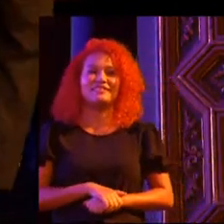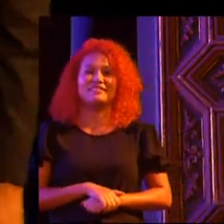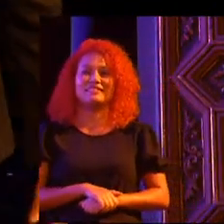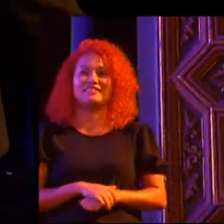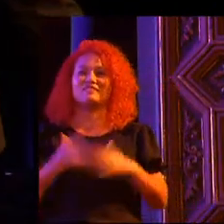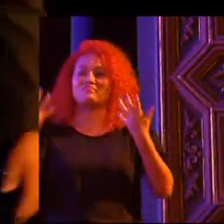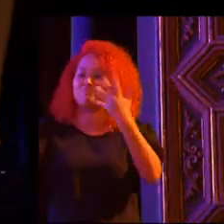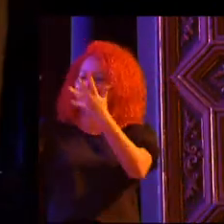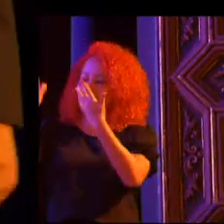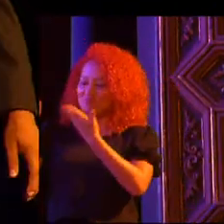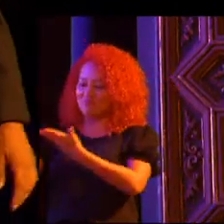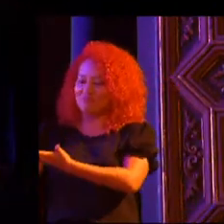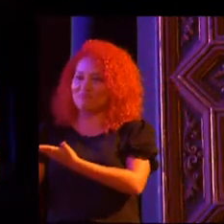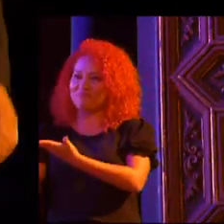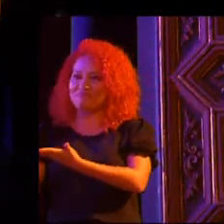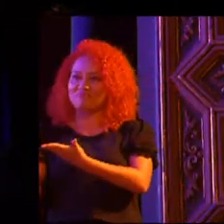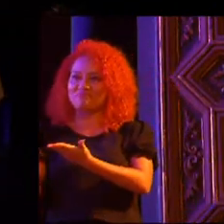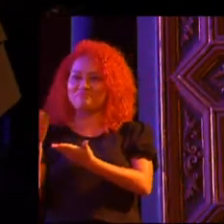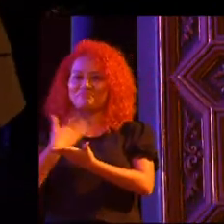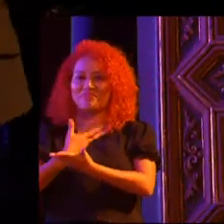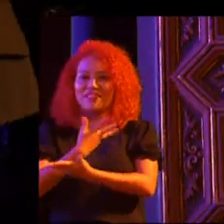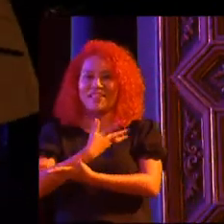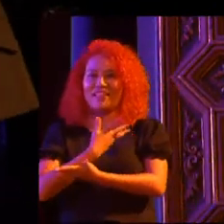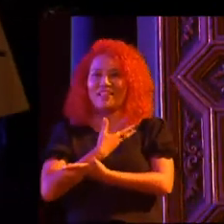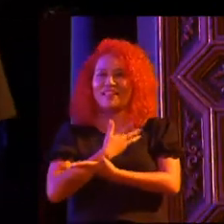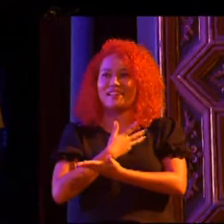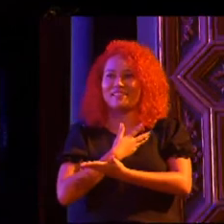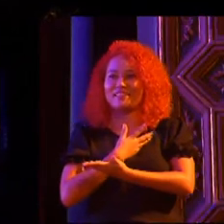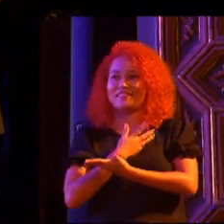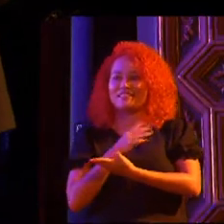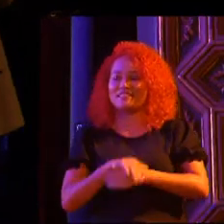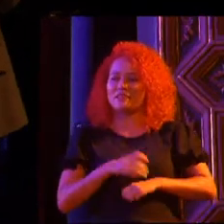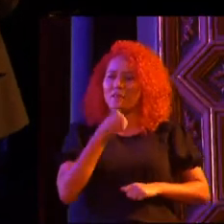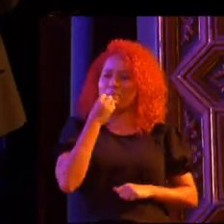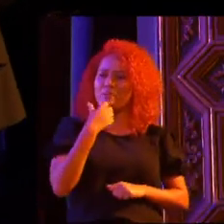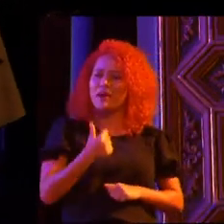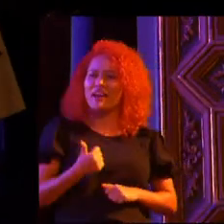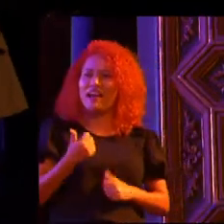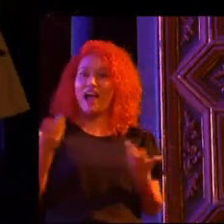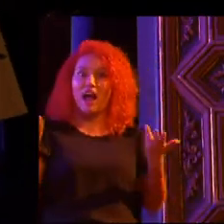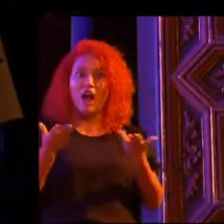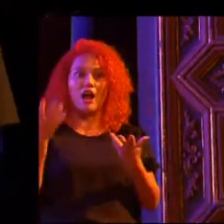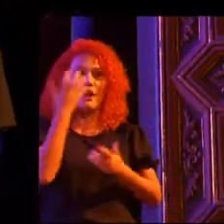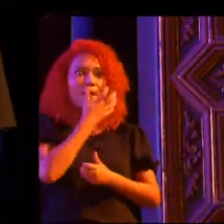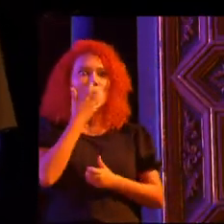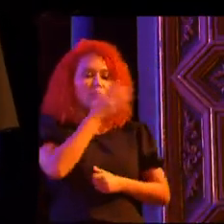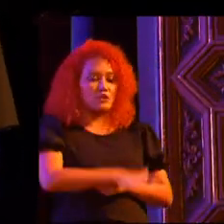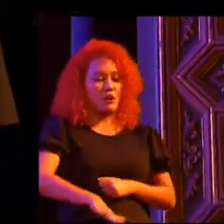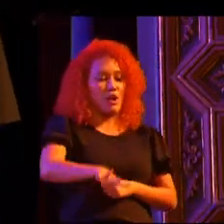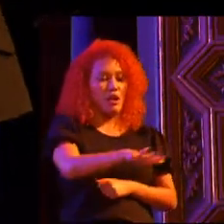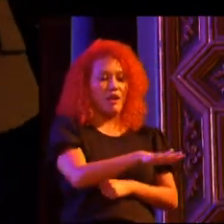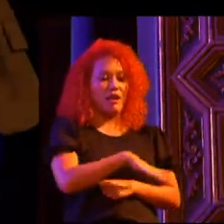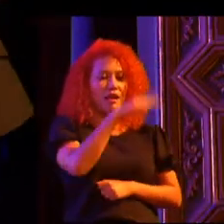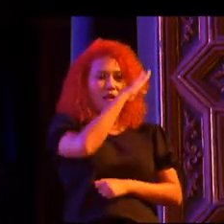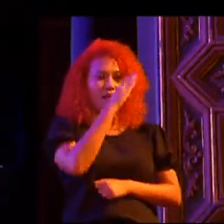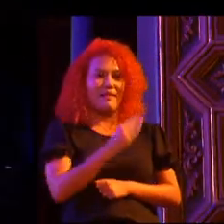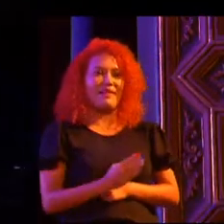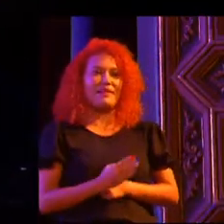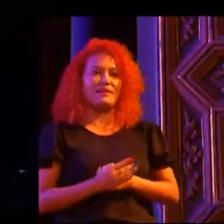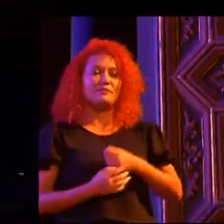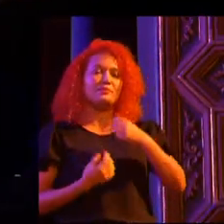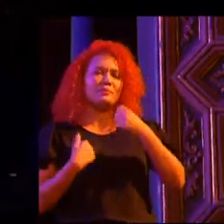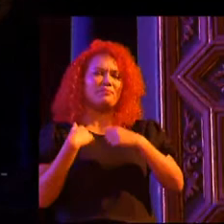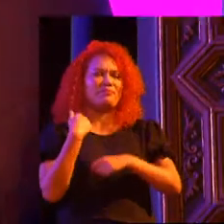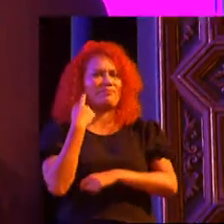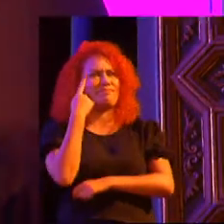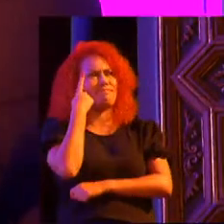Salve Pelé do Manifesto, meu parceiro. E aí, mano, é hora de falar de música popular brasileira. E eu já me